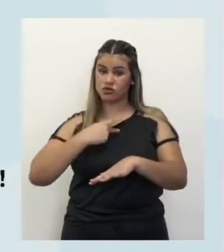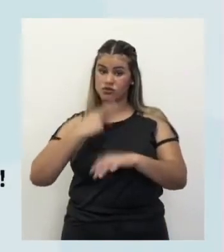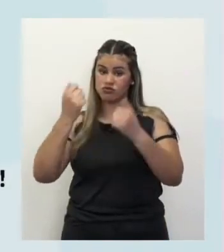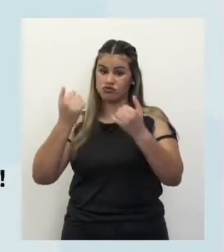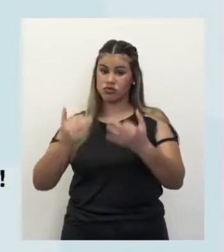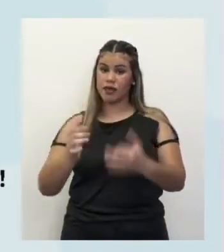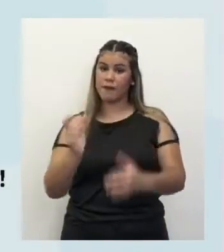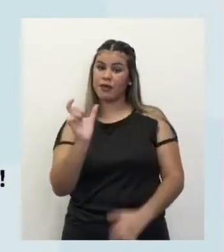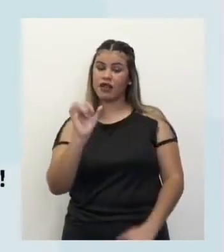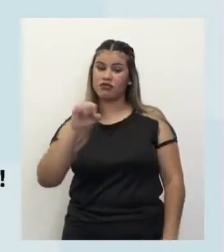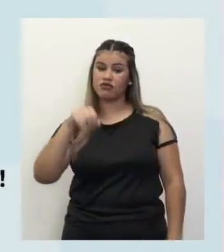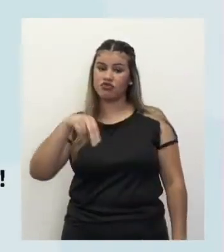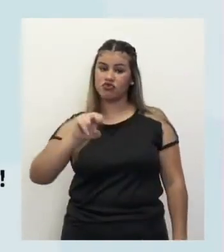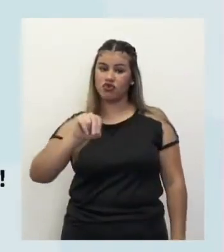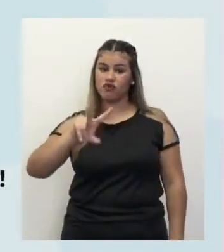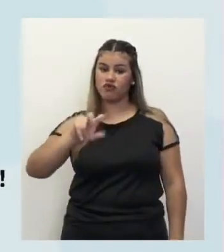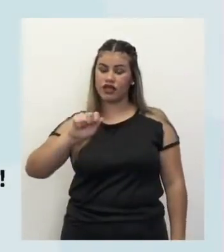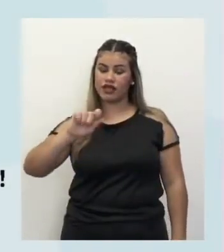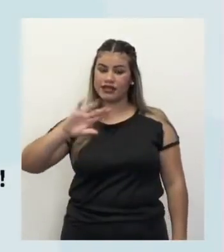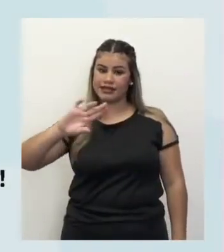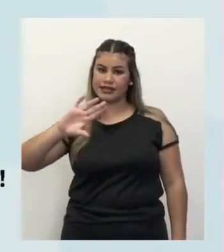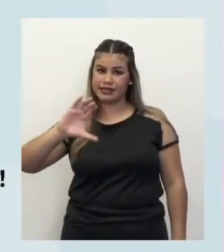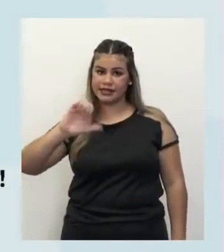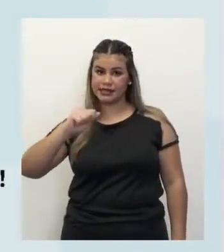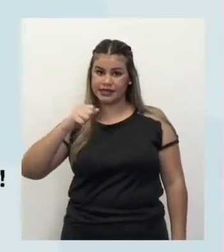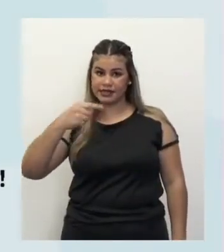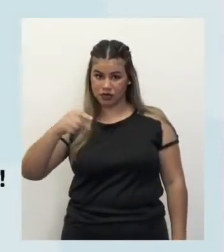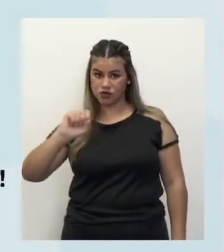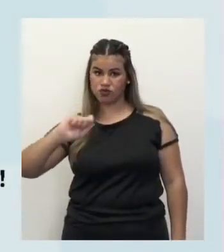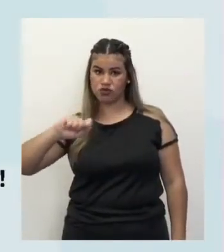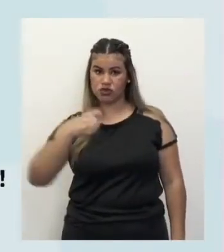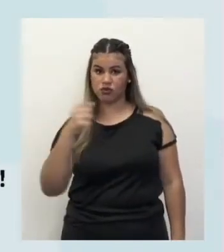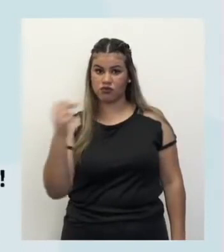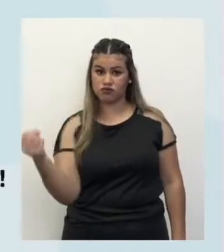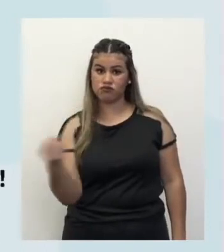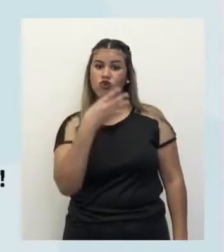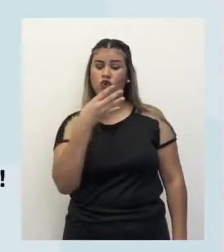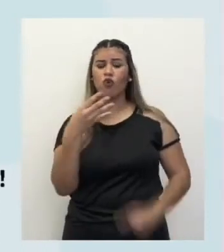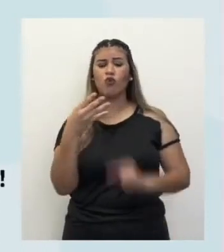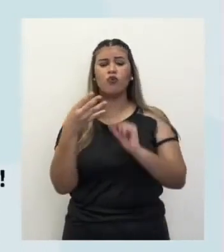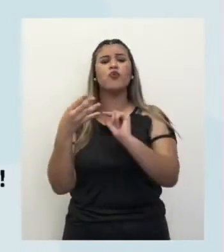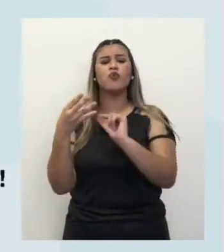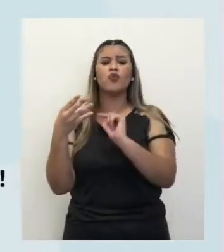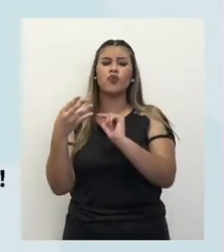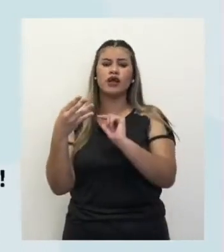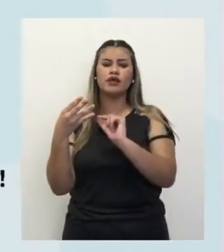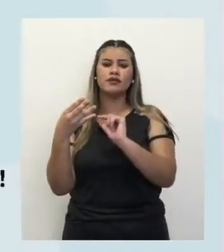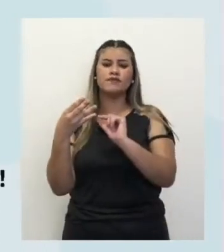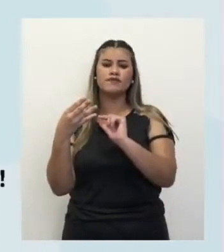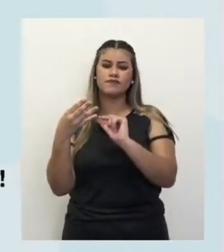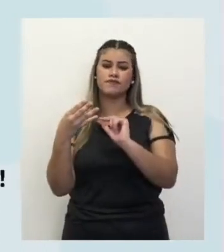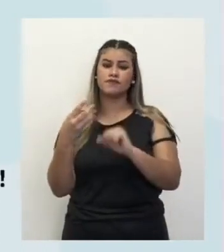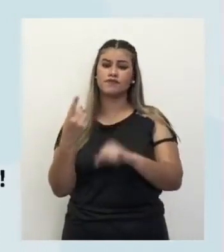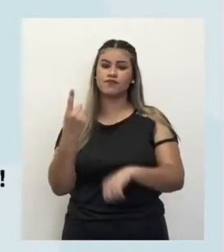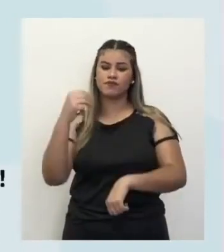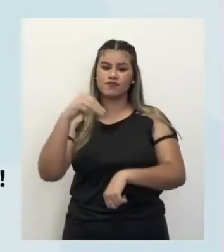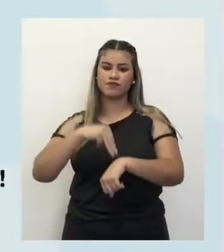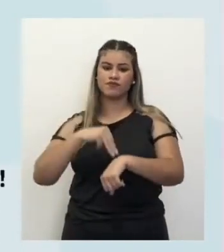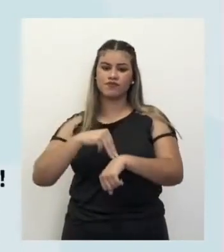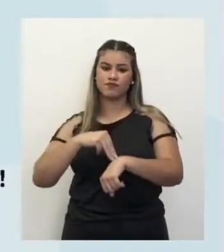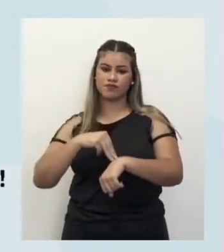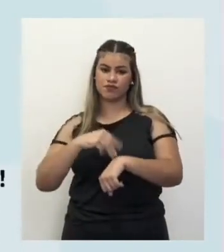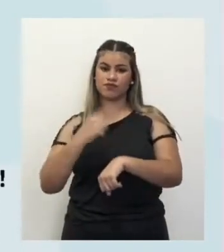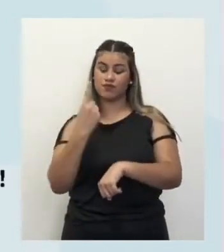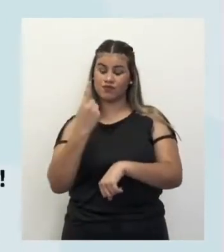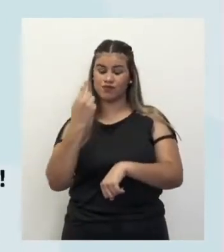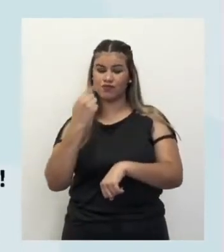inovação. Então, do seu jeito, você vai colocar para a gente lá no chat o que é inovação. Vocês vão ter 1 minuto e meio